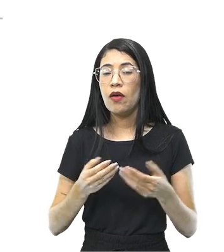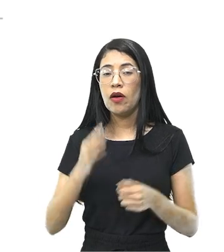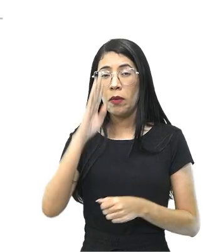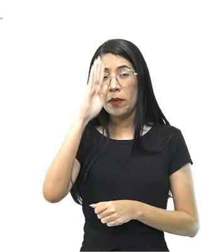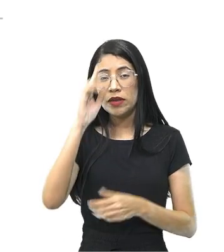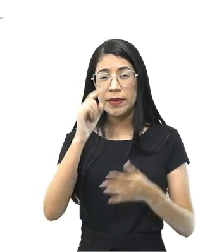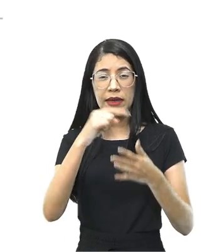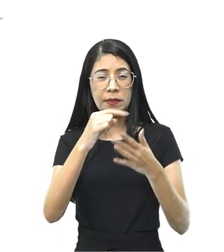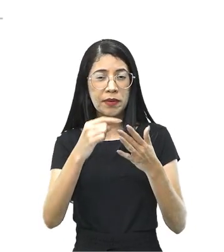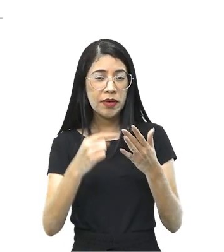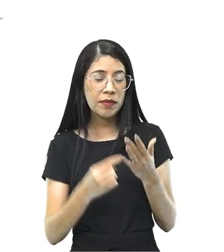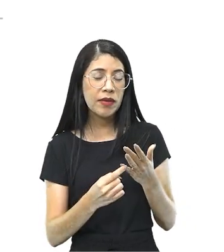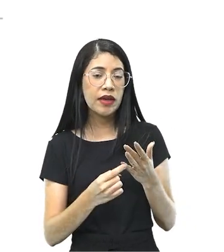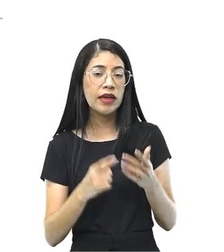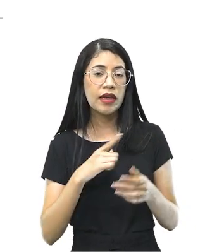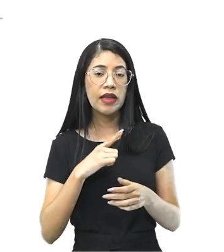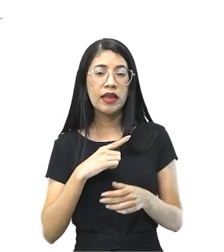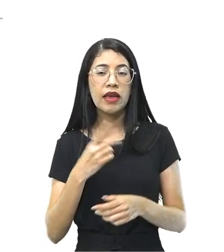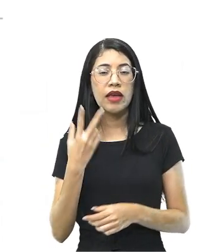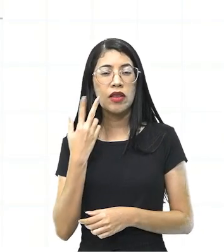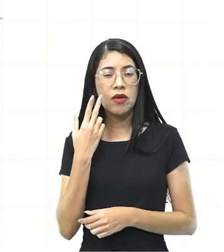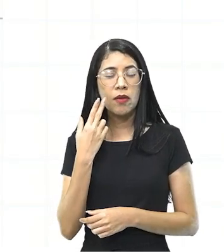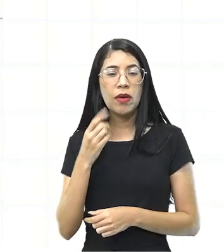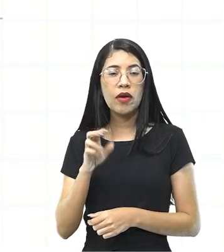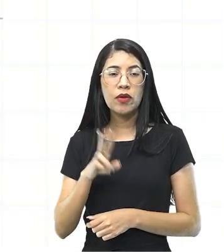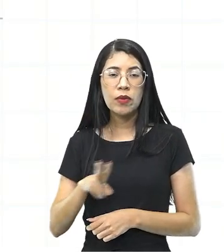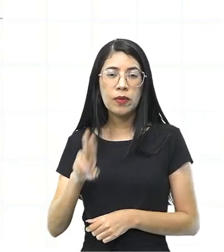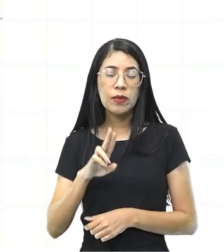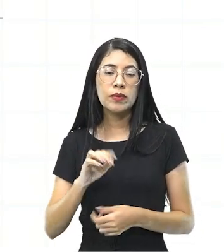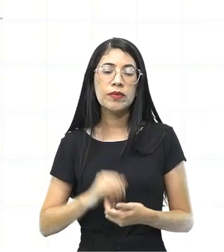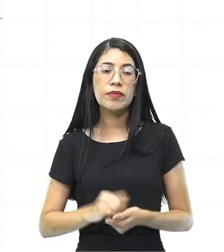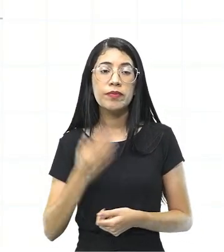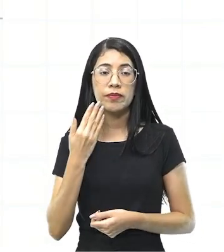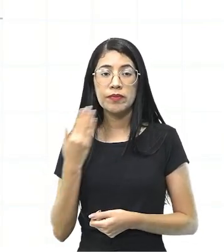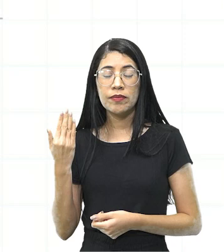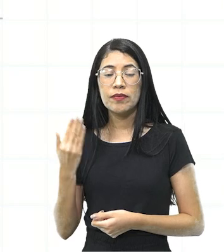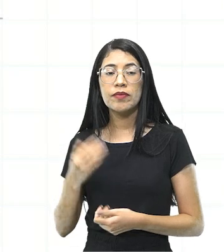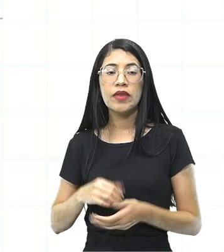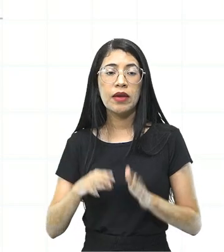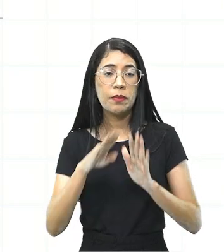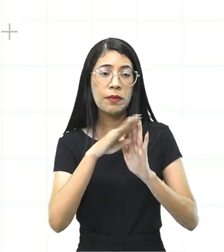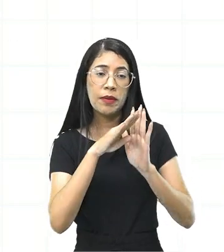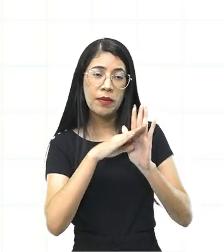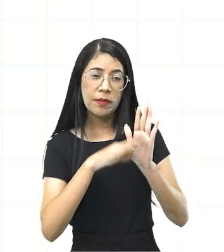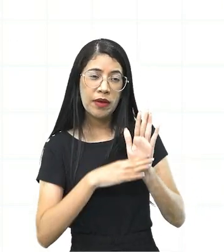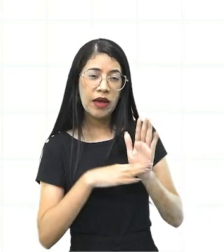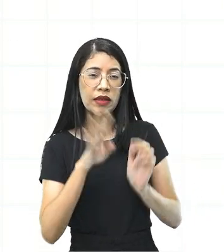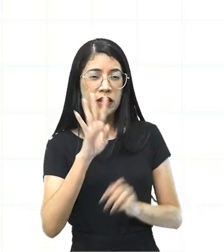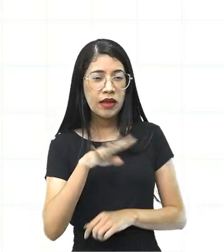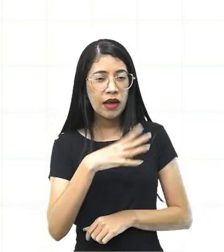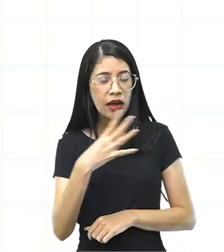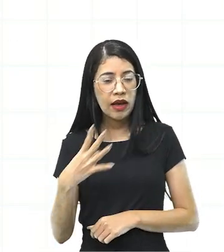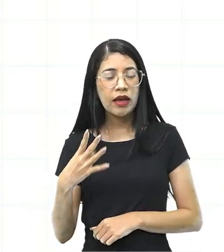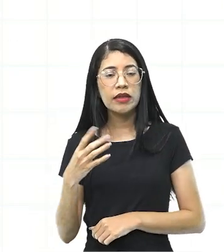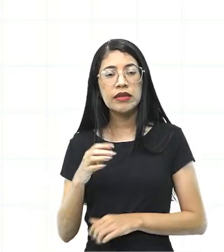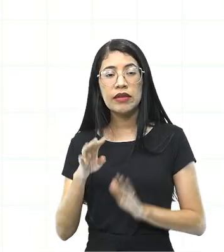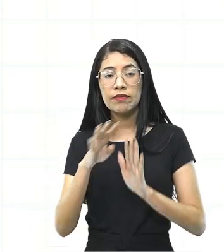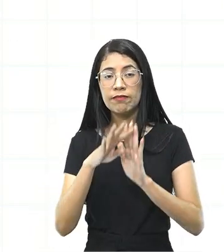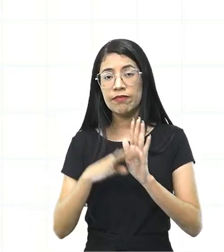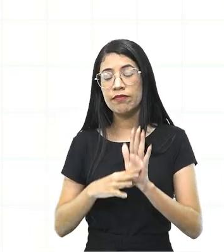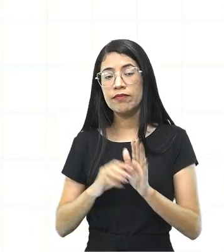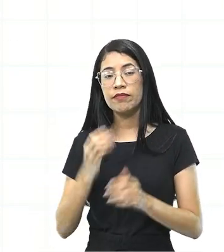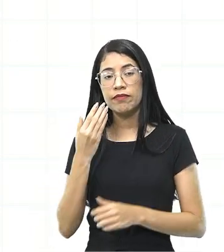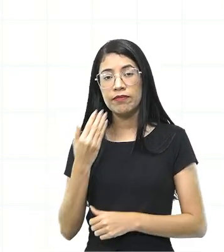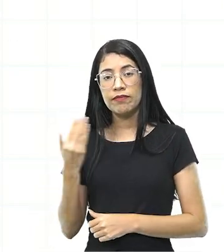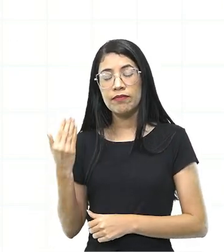principais locuções verbais mais comuns, né? Olha só. Com certeza, que eu acabei de mostrar para vocês, sem